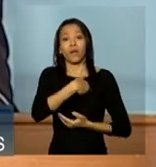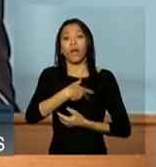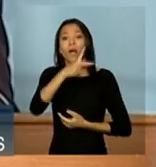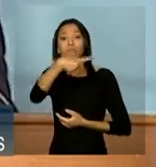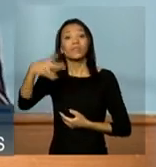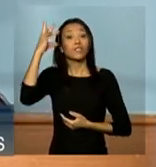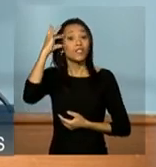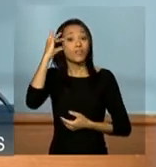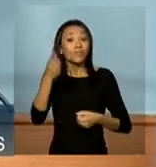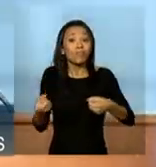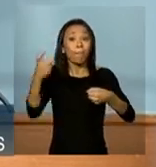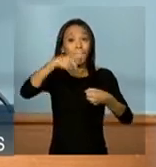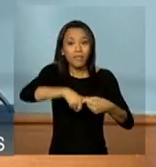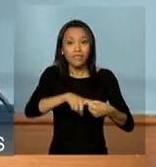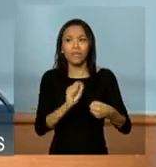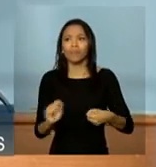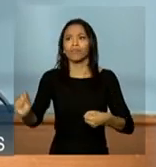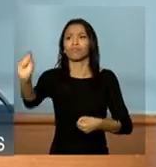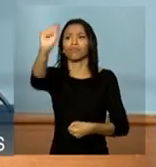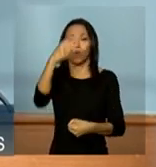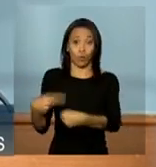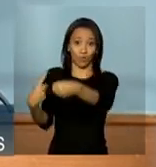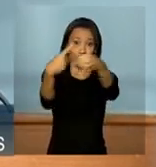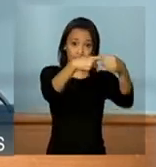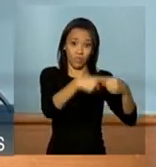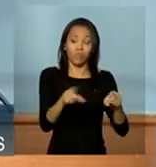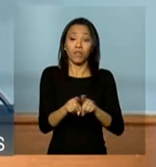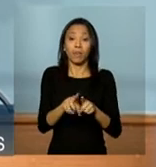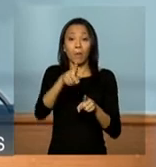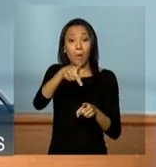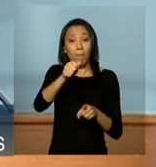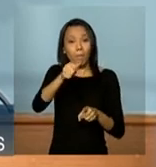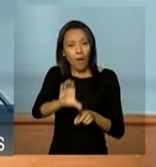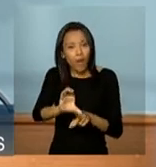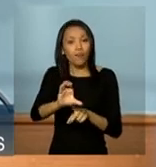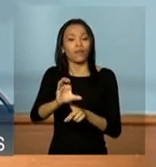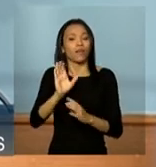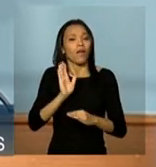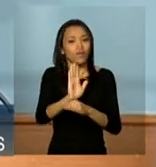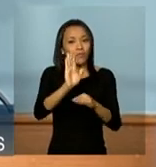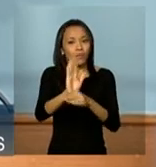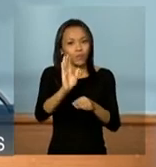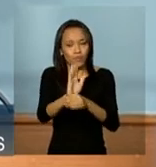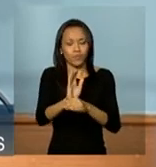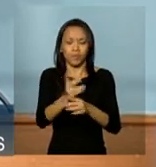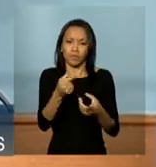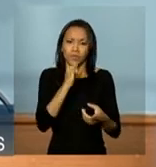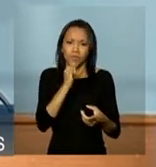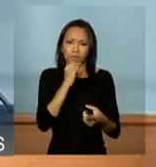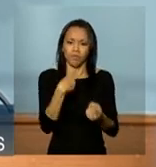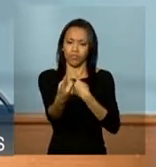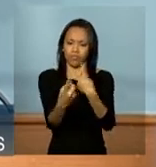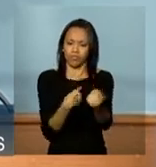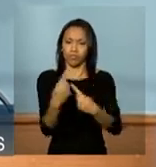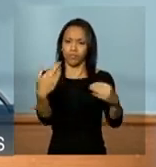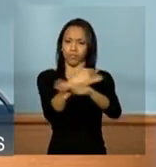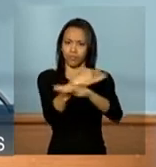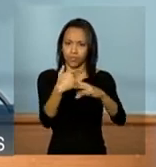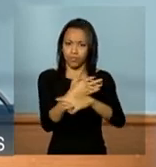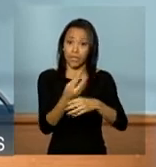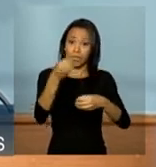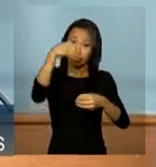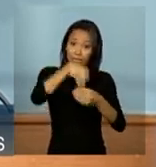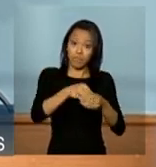municípios brasileiros. O PAC, como vocês sabem, prevê em grandes obras, como as obras de mobilidade urbana nos médios e grandes